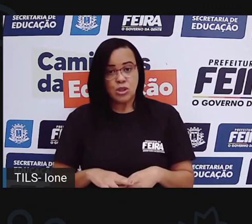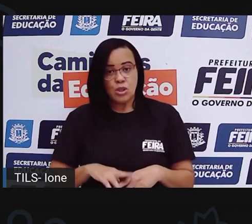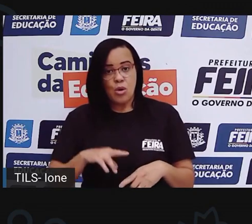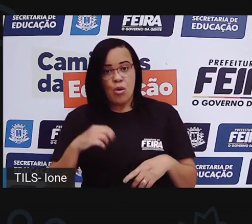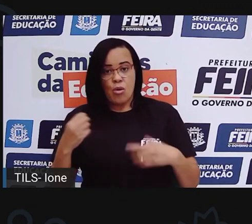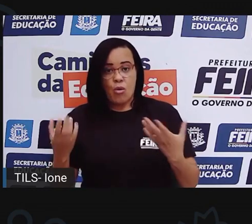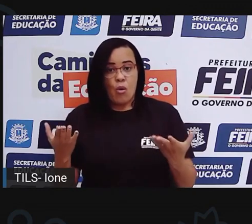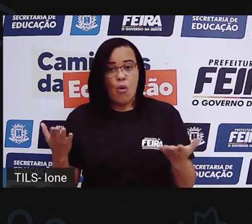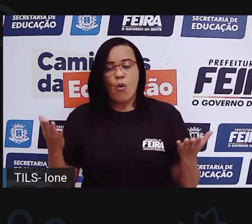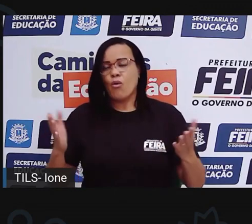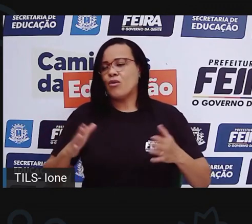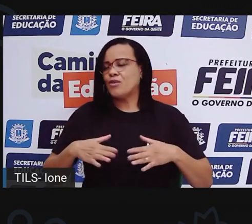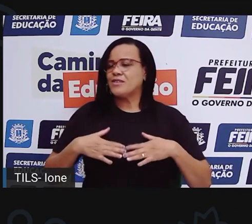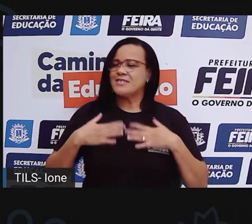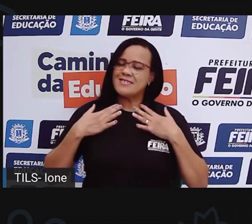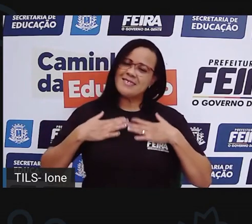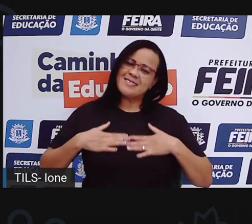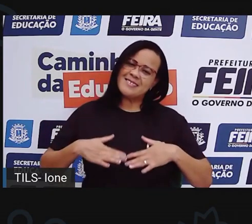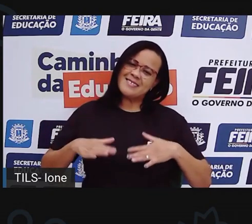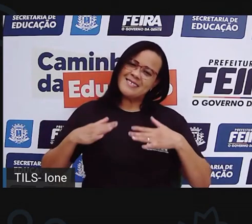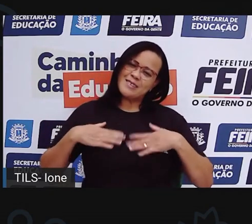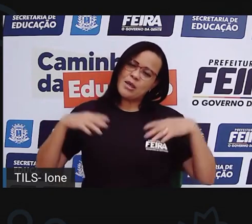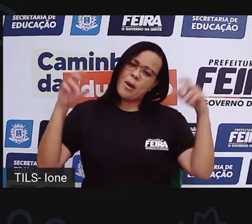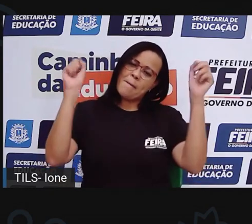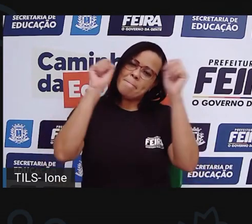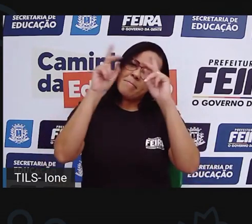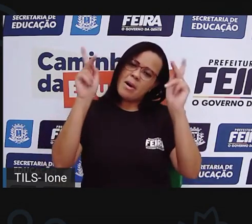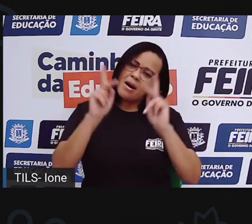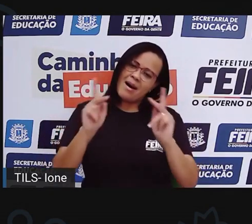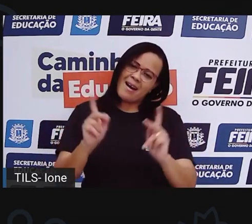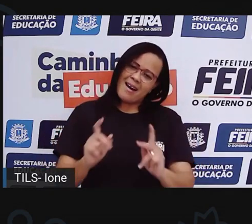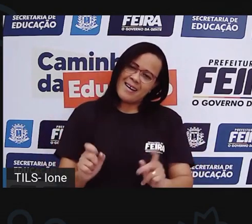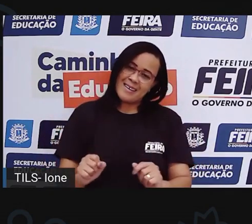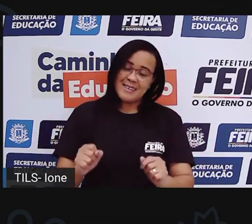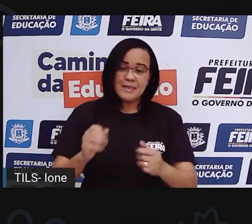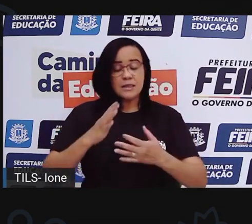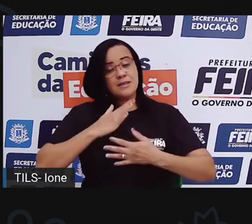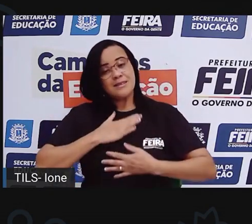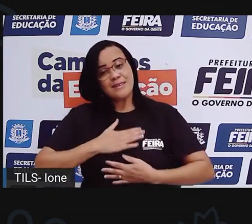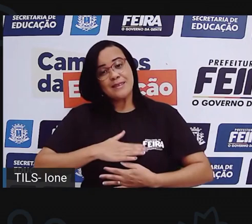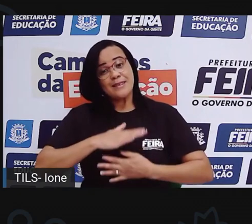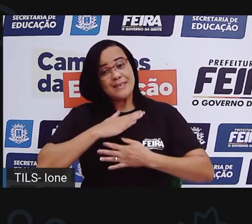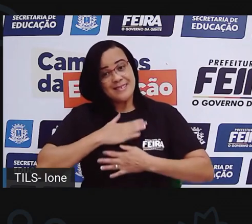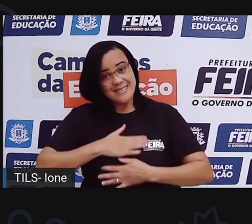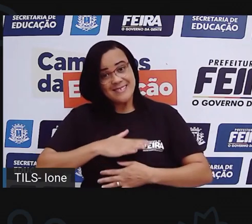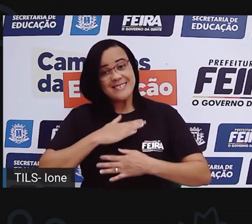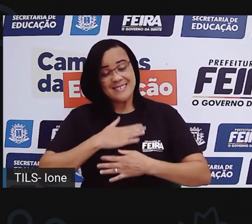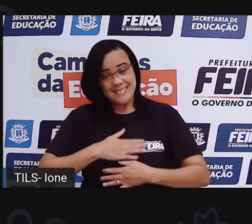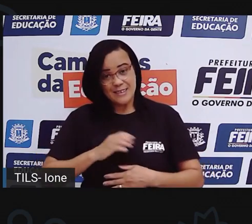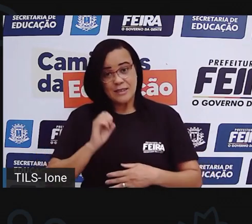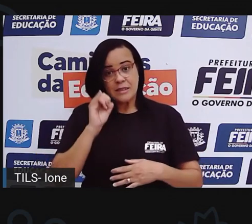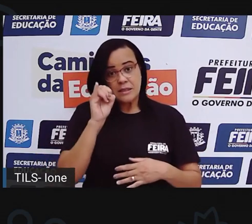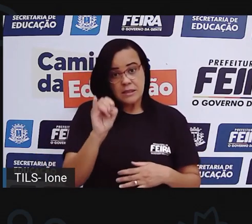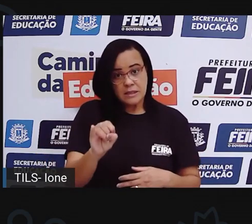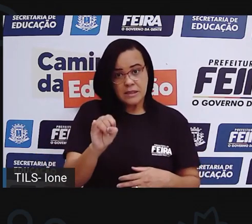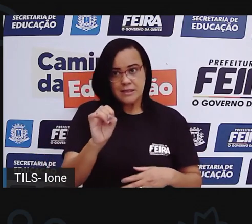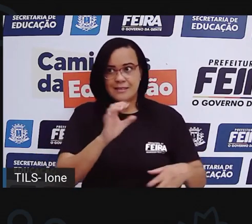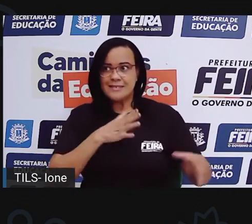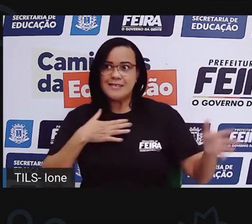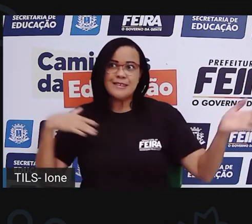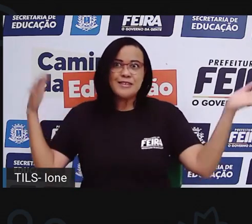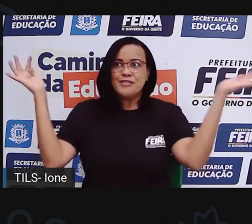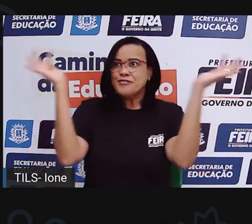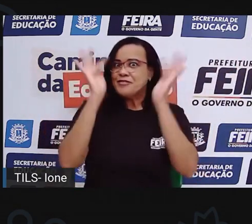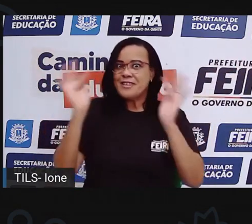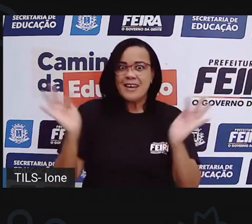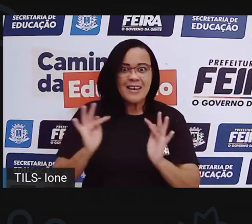está sentindo paz, é porque você está, ó, calmo, né? Se você está assim, radiante, é